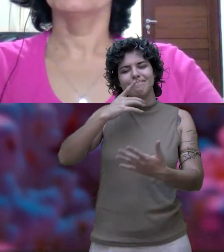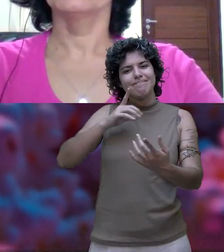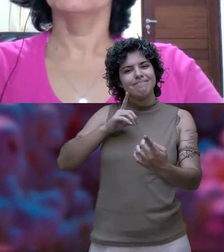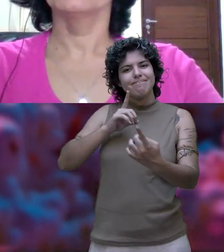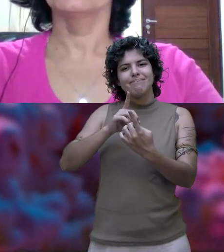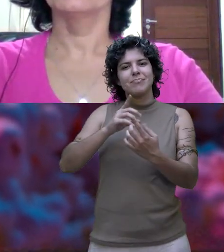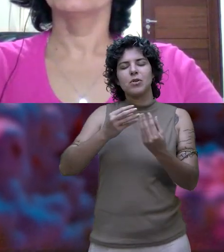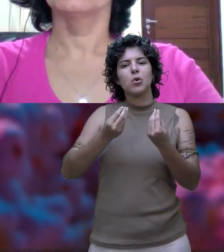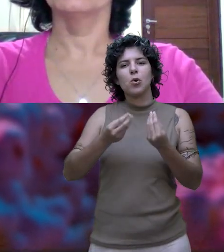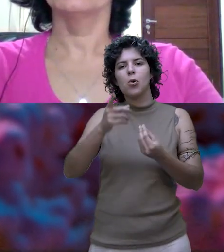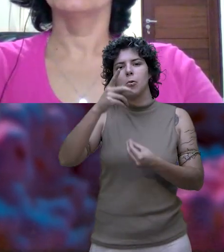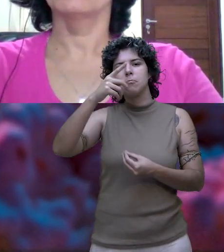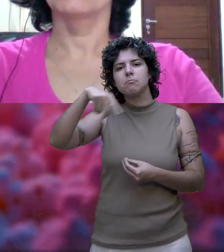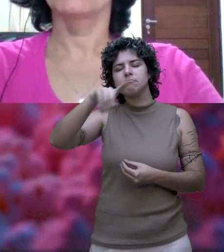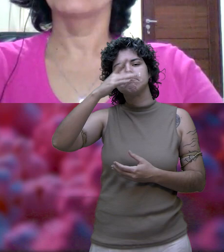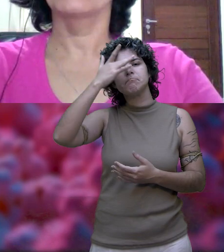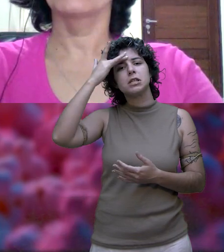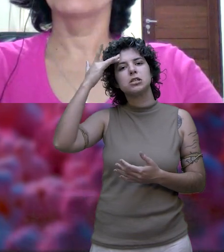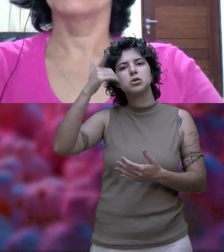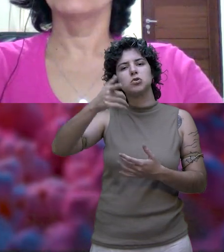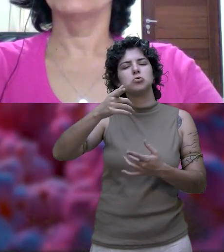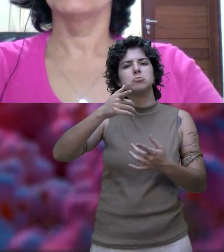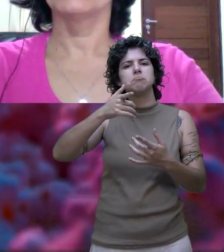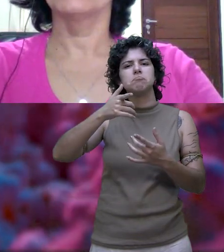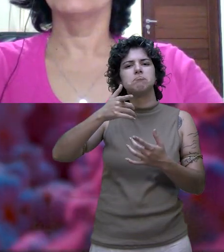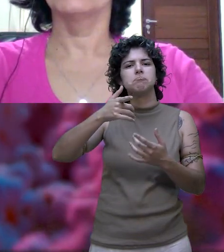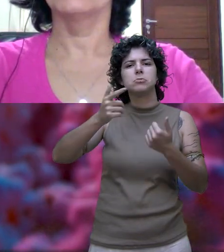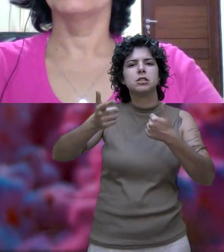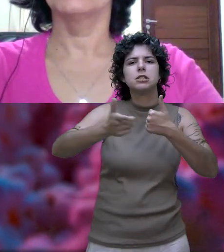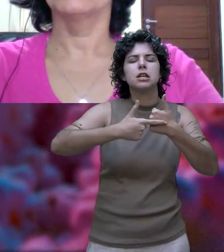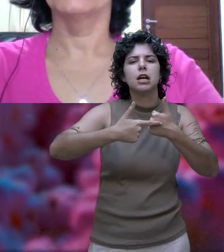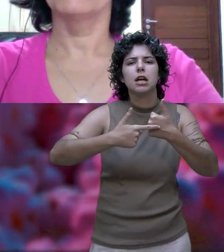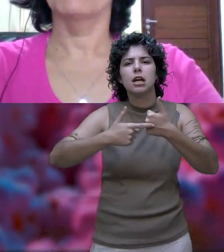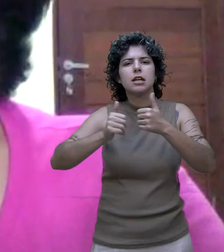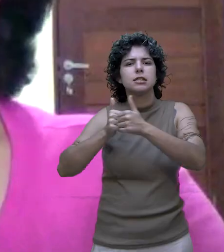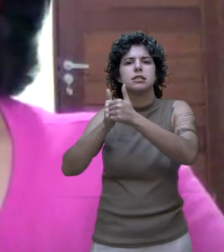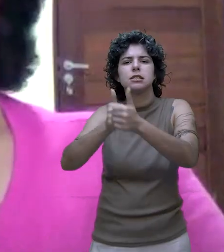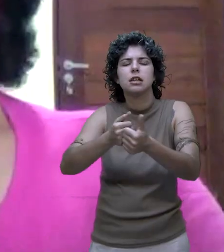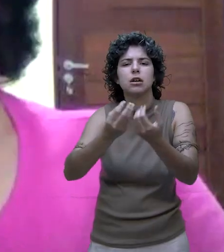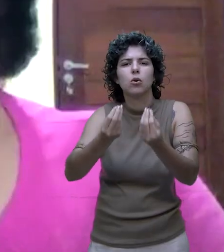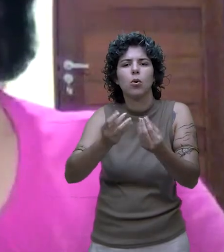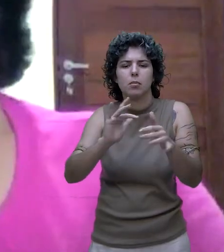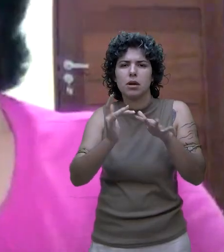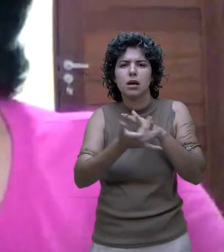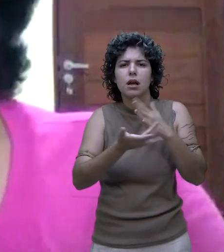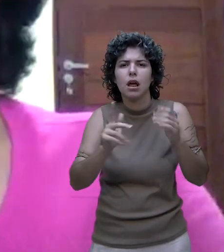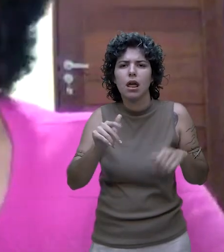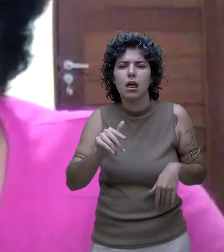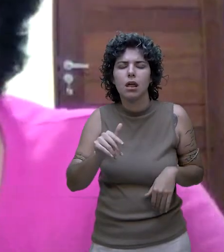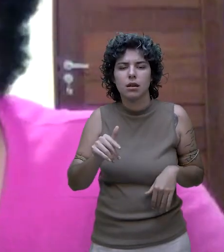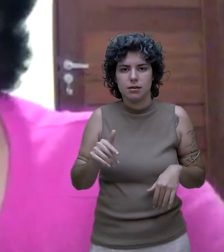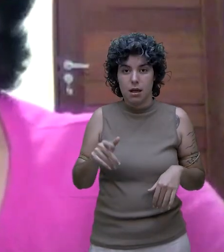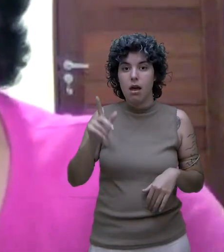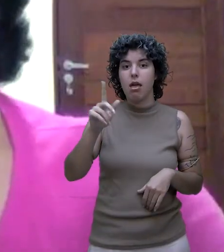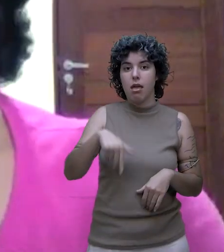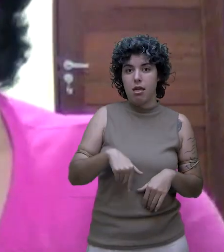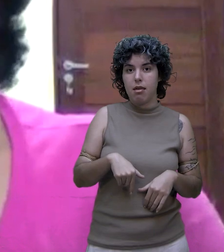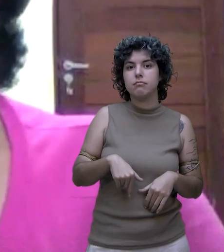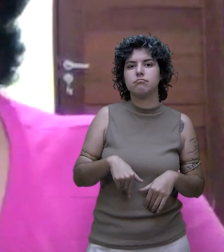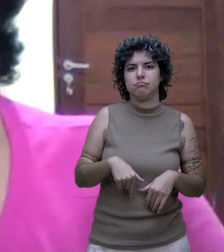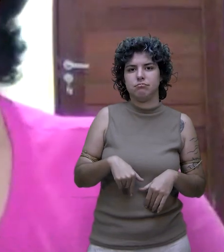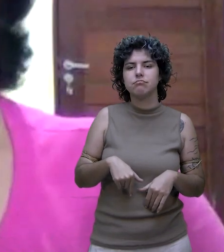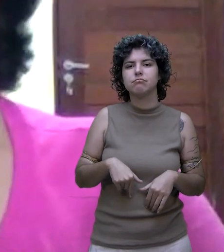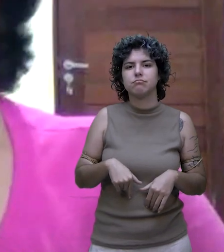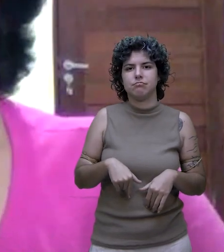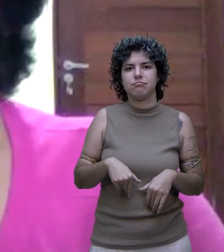Onde eles te encontram? Como é que nas redes? Aonde que você tá? Isso, nas redes sociais a galera me